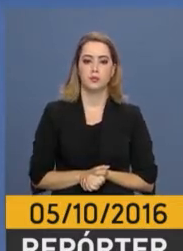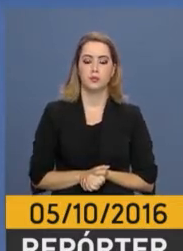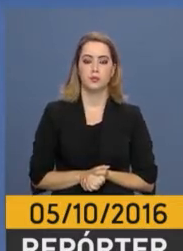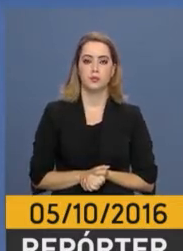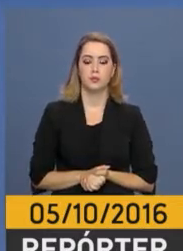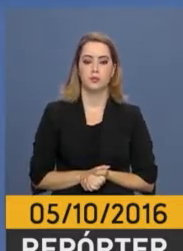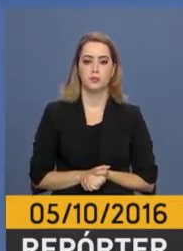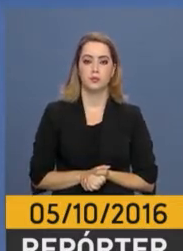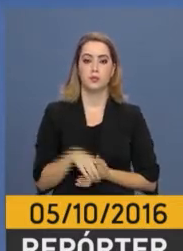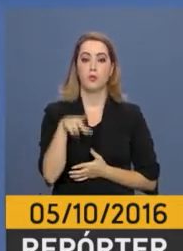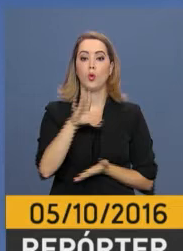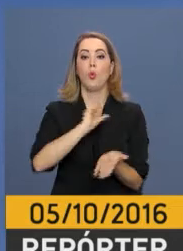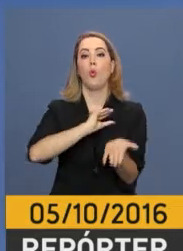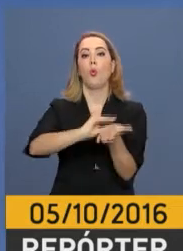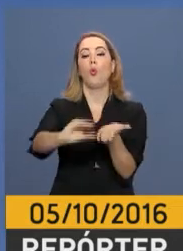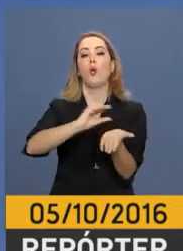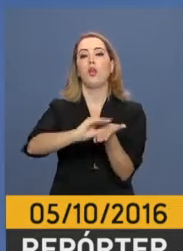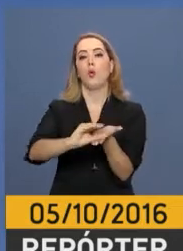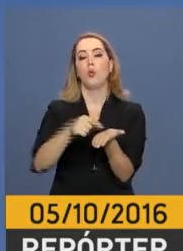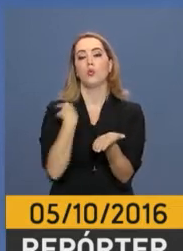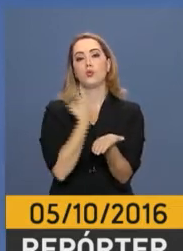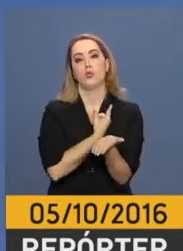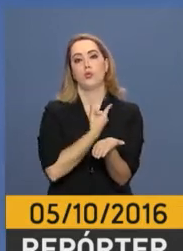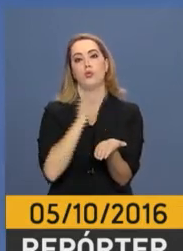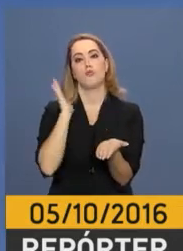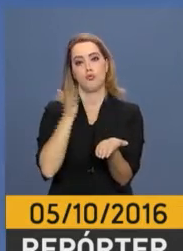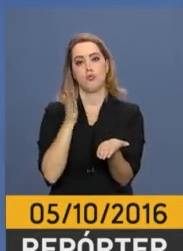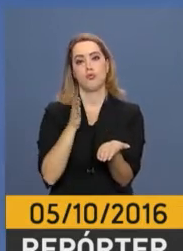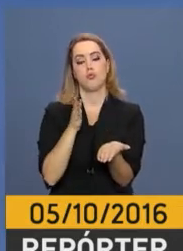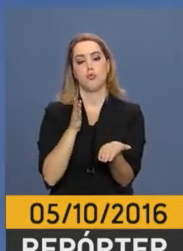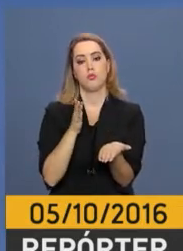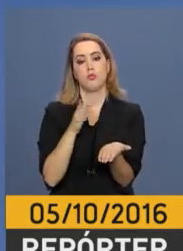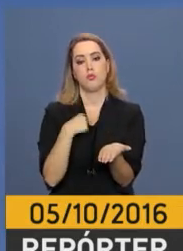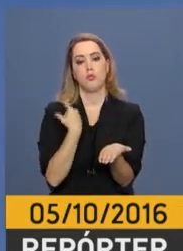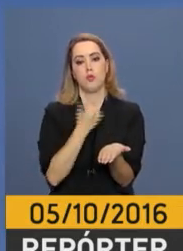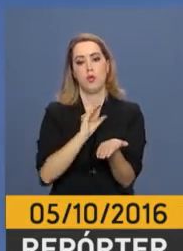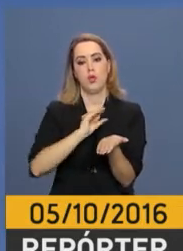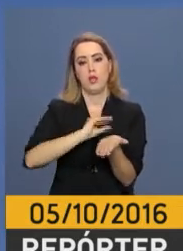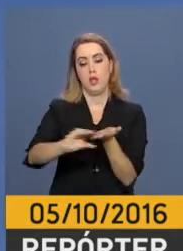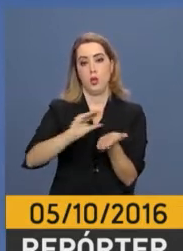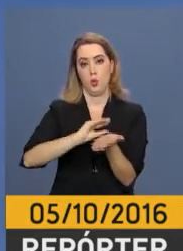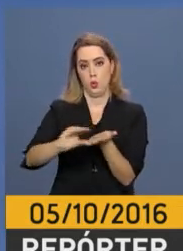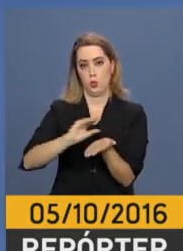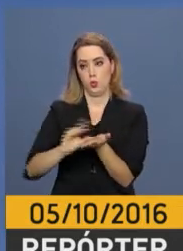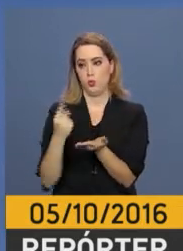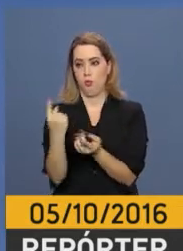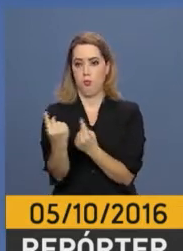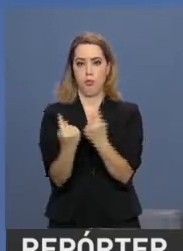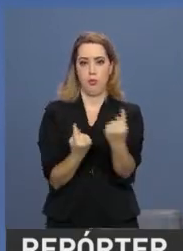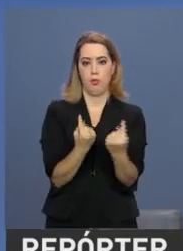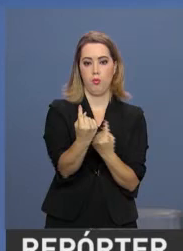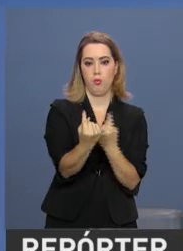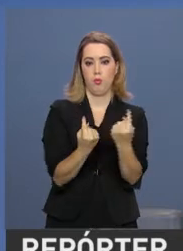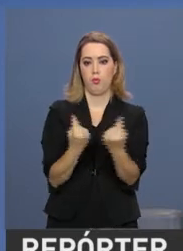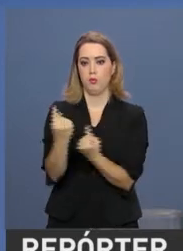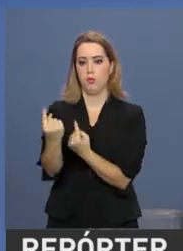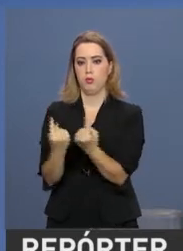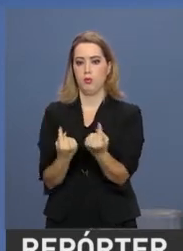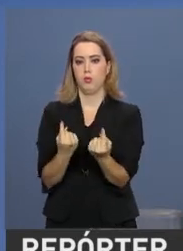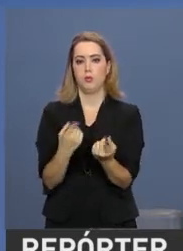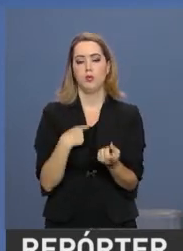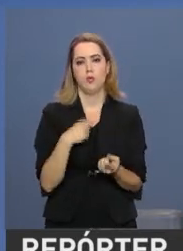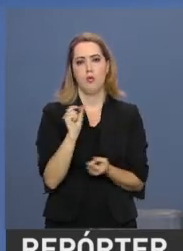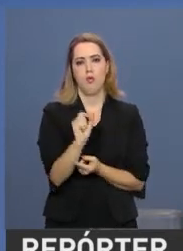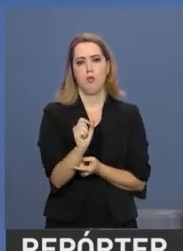o recurso nós temos a nossa idéia é repassar o recurso por visitador um